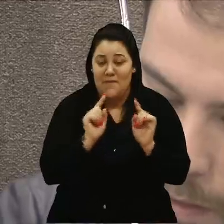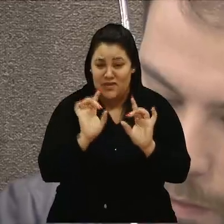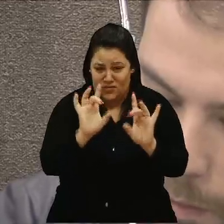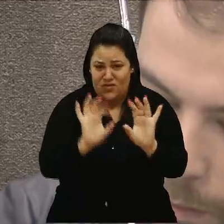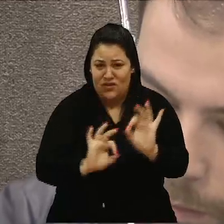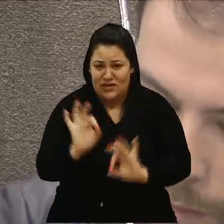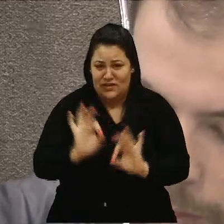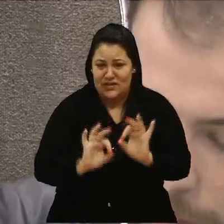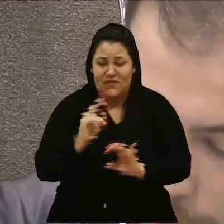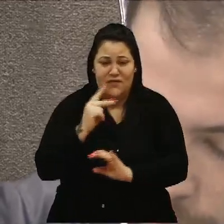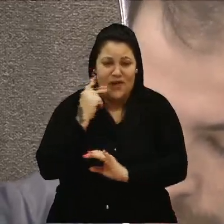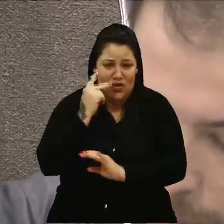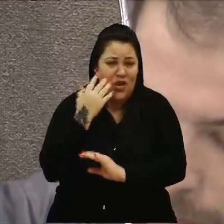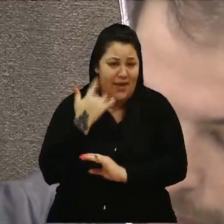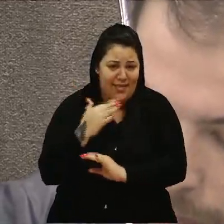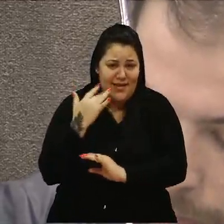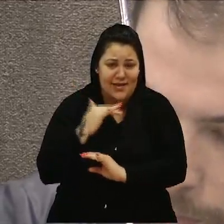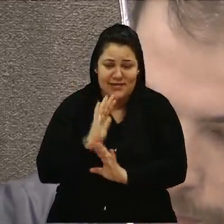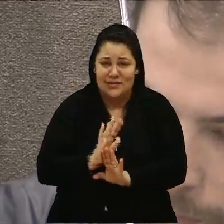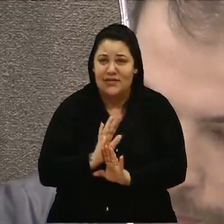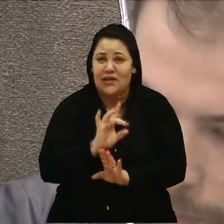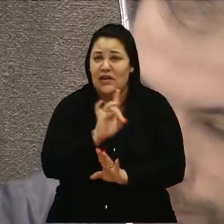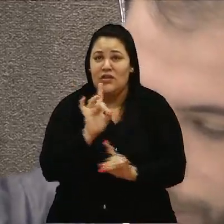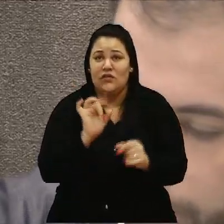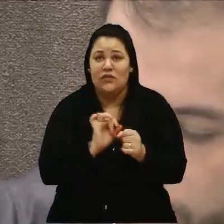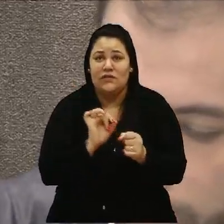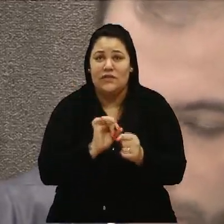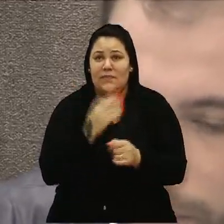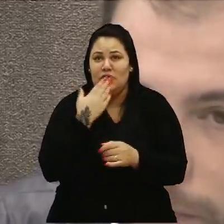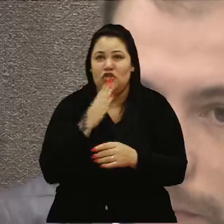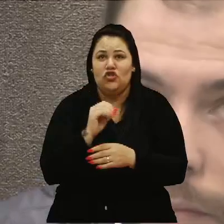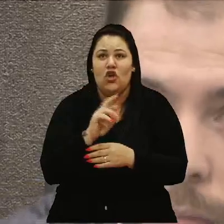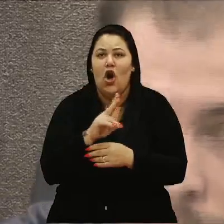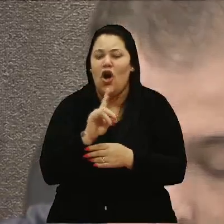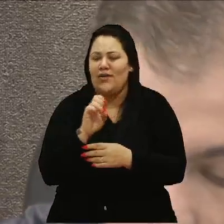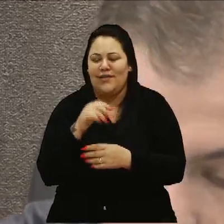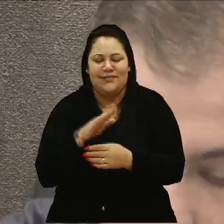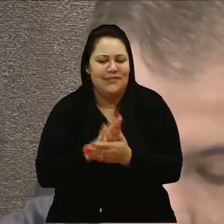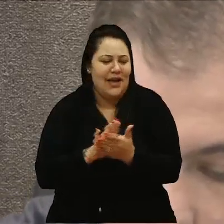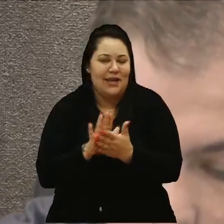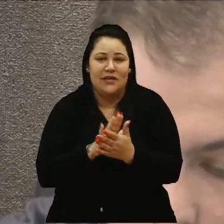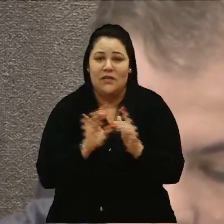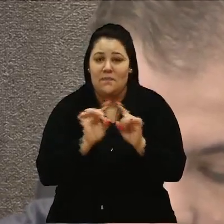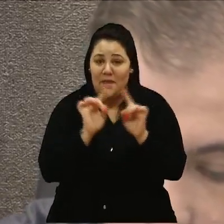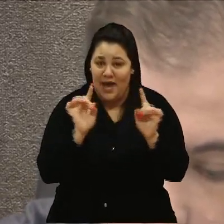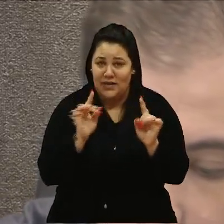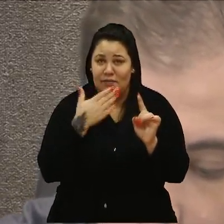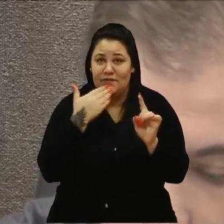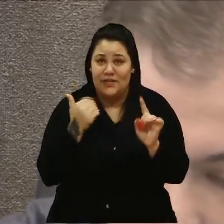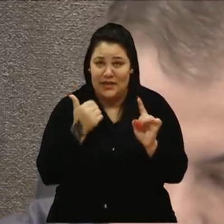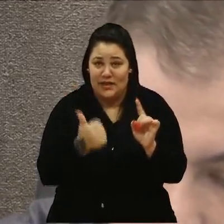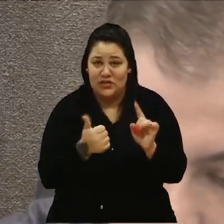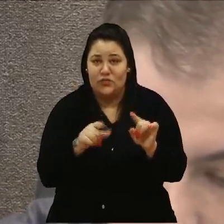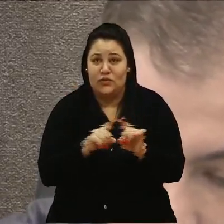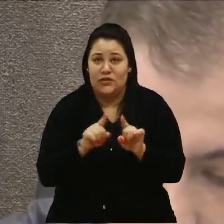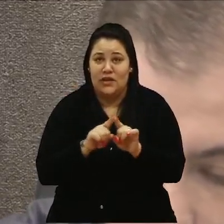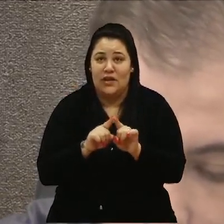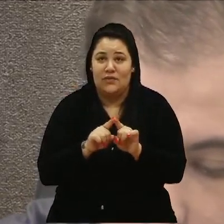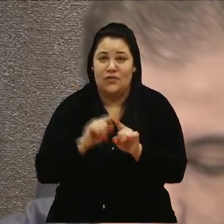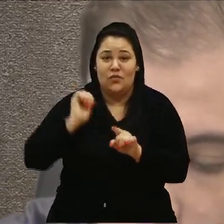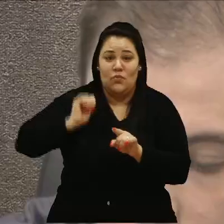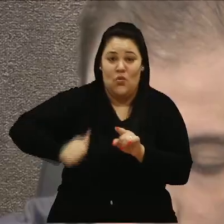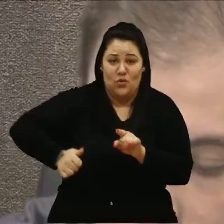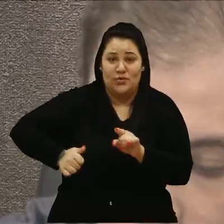a vereadora Andressa, eu não quis fazer questão de ordem, mas para beneficiários, por exemplo, do Bolsa Família, é